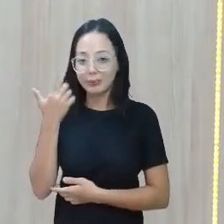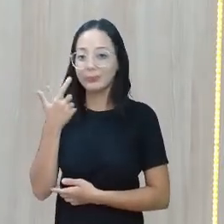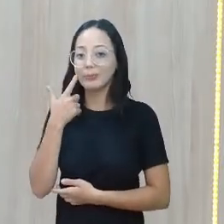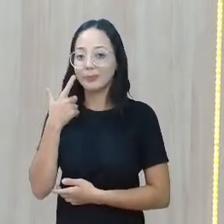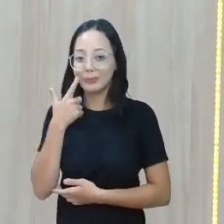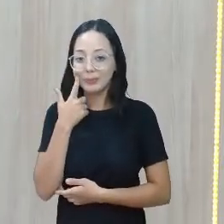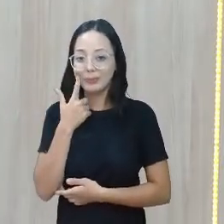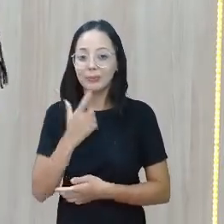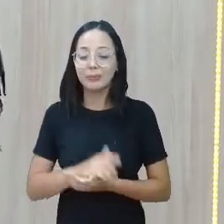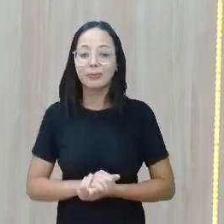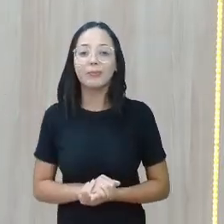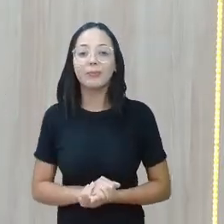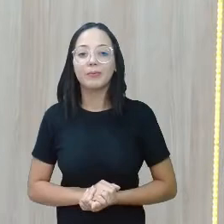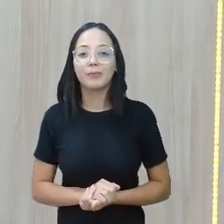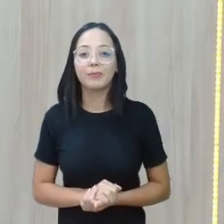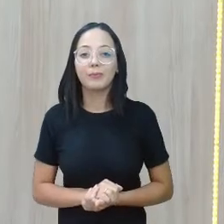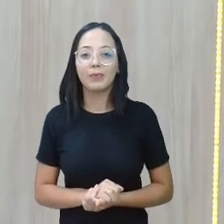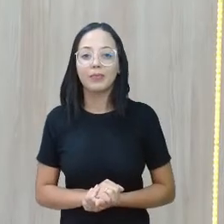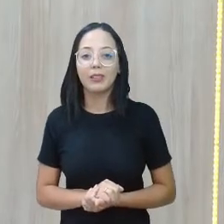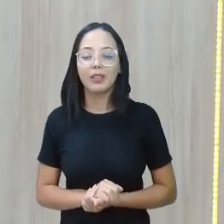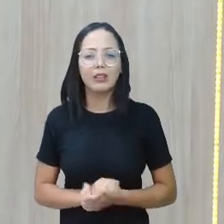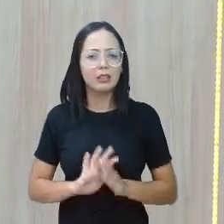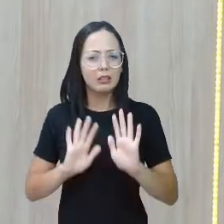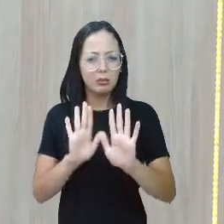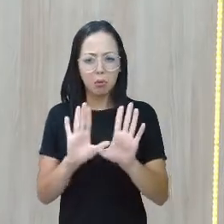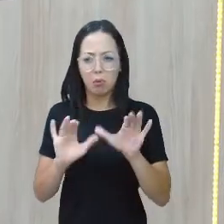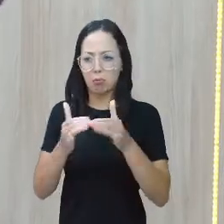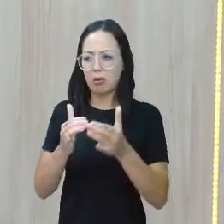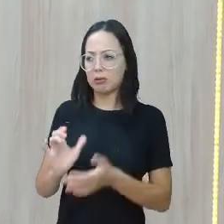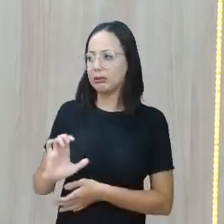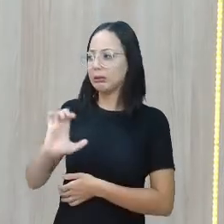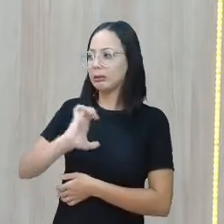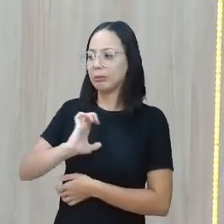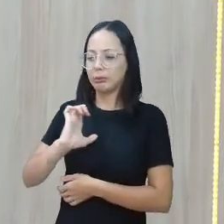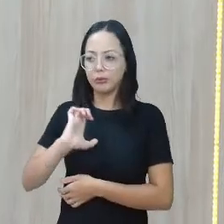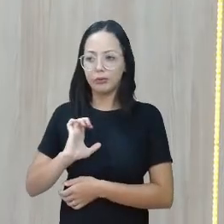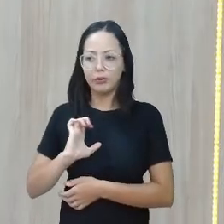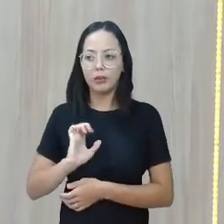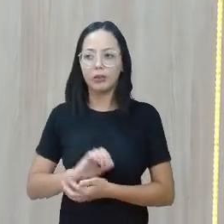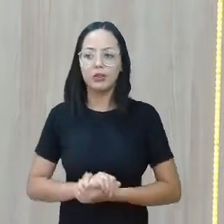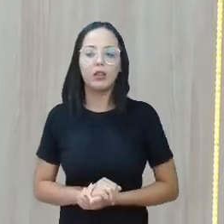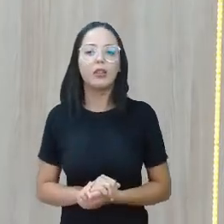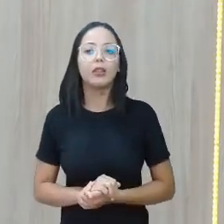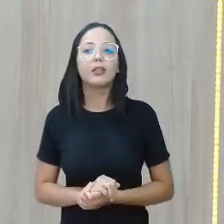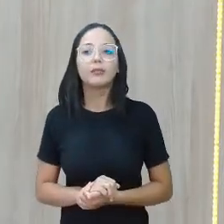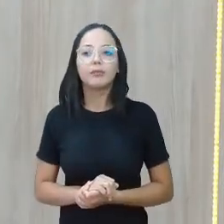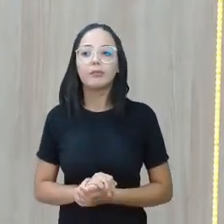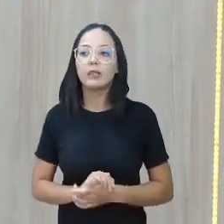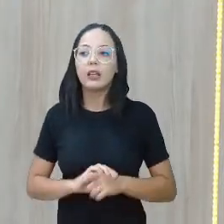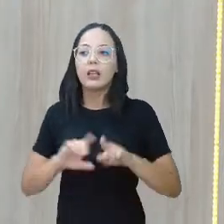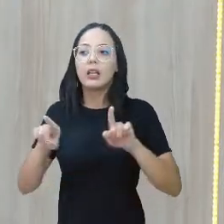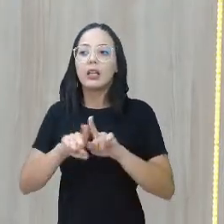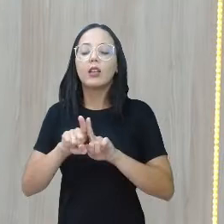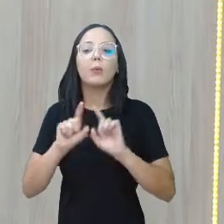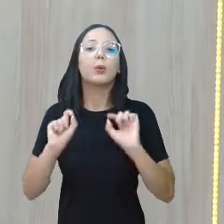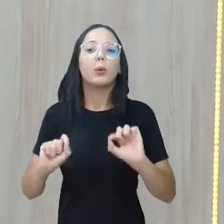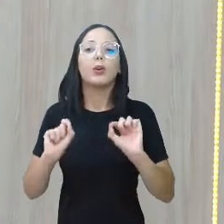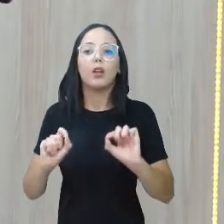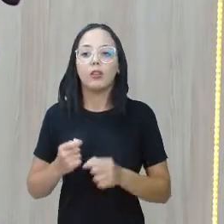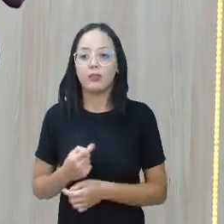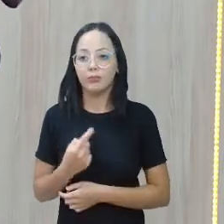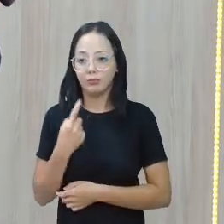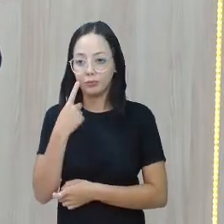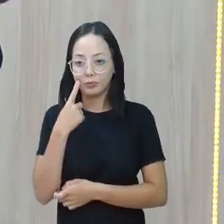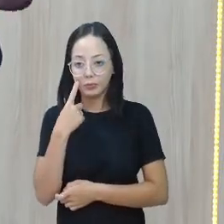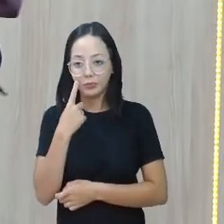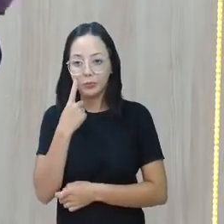carioca, lá, lá, lá, lá, muito, muito finos, não é isso? E os segundos, não